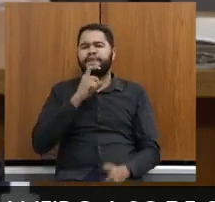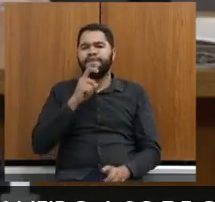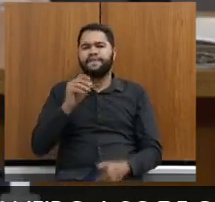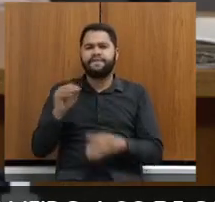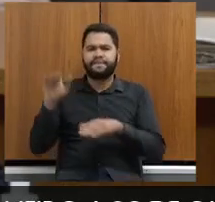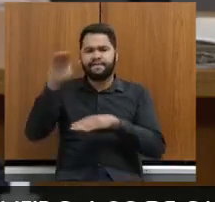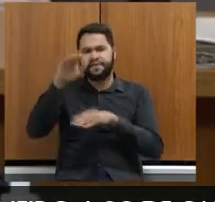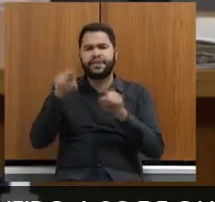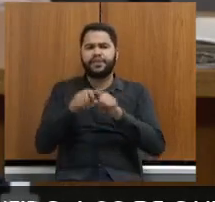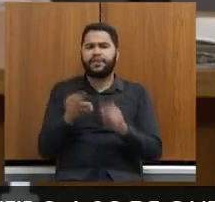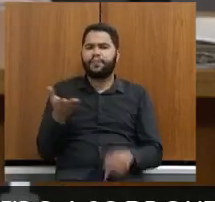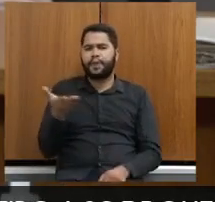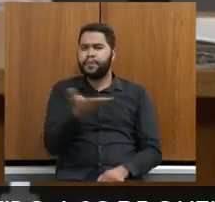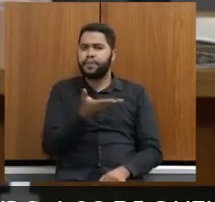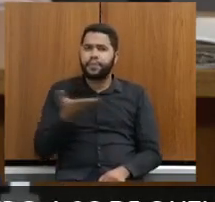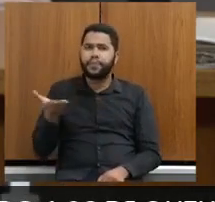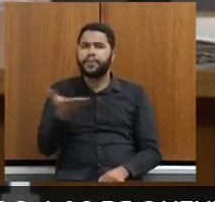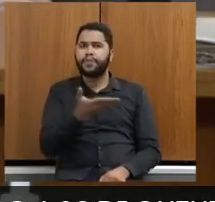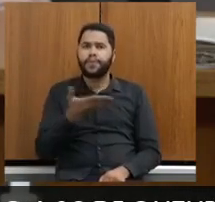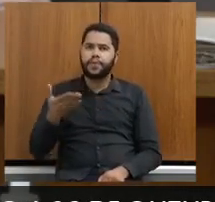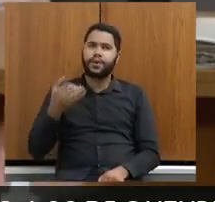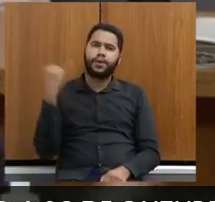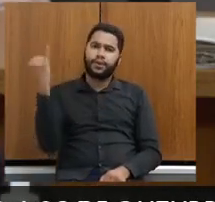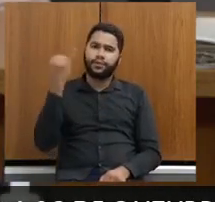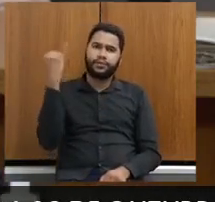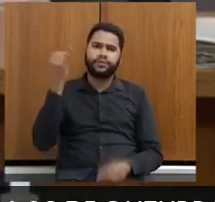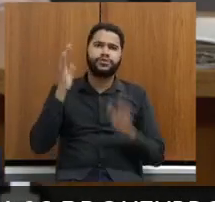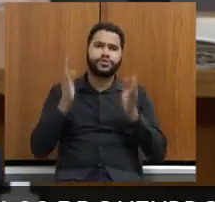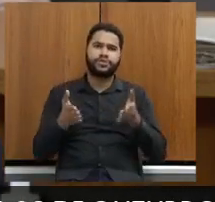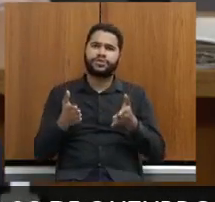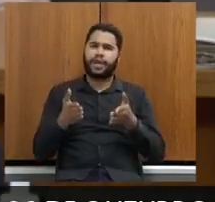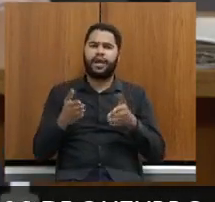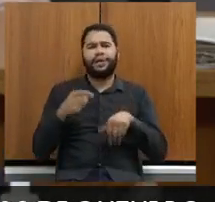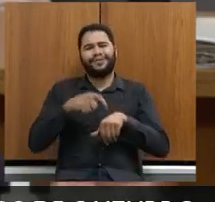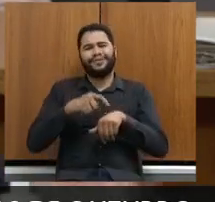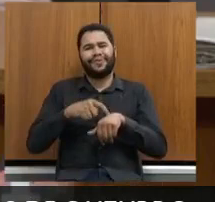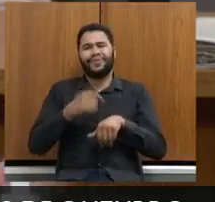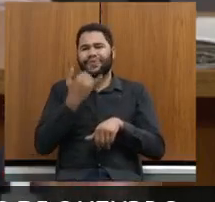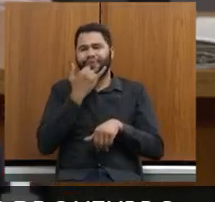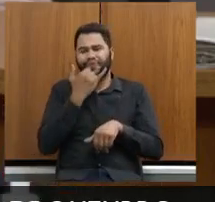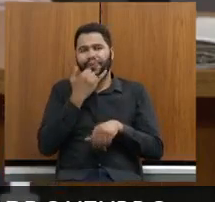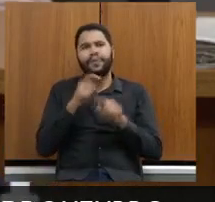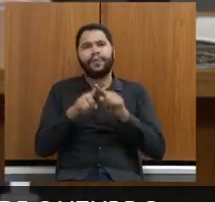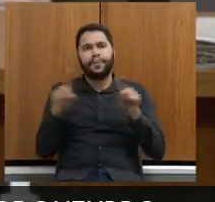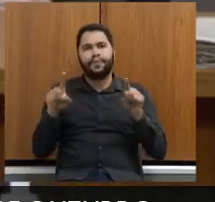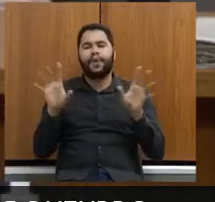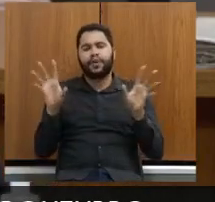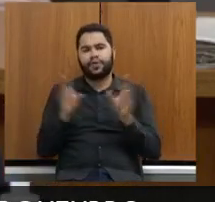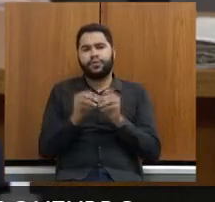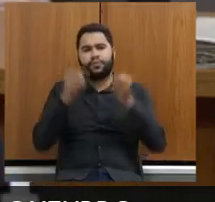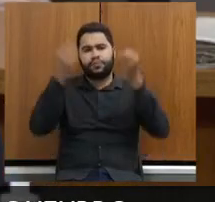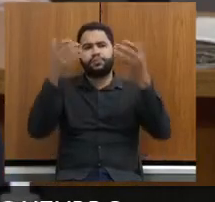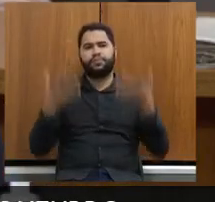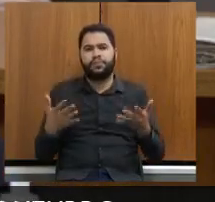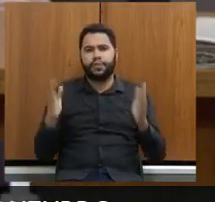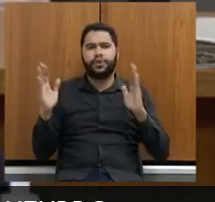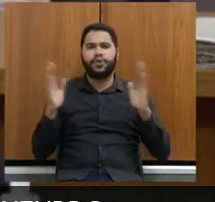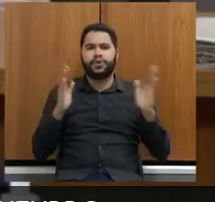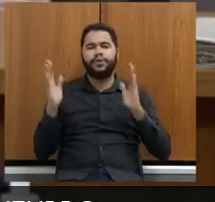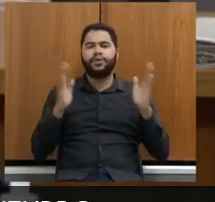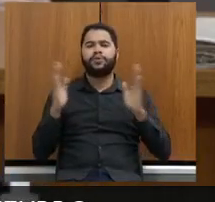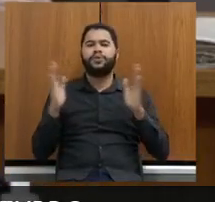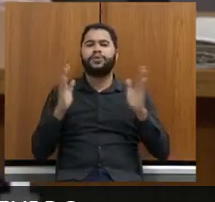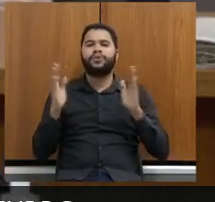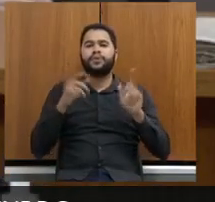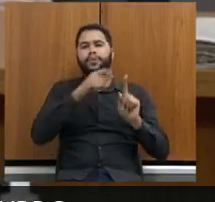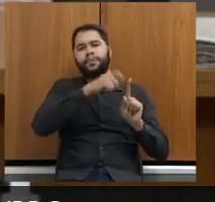etc para gente é muito importante enfim até já ultrapasse me perdoe muito tempo mas era um resumo que eu queria fazer durante esses